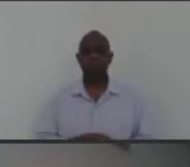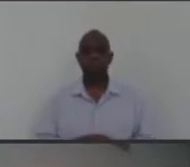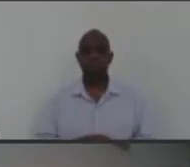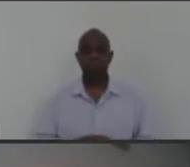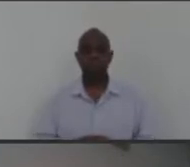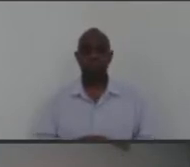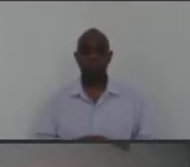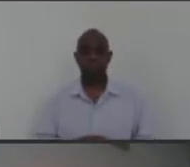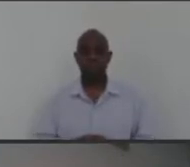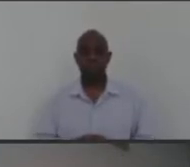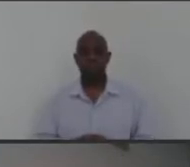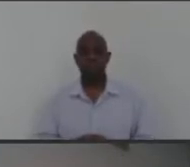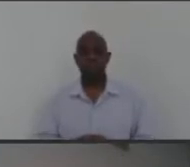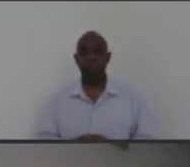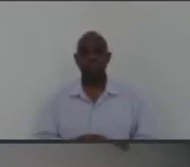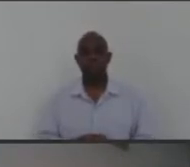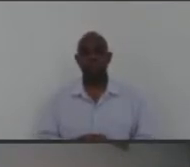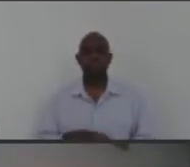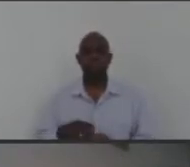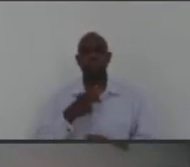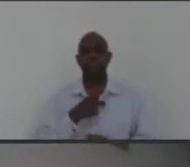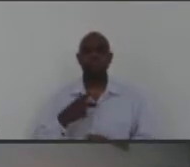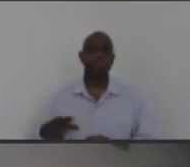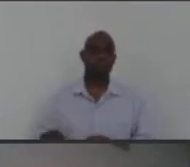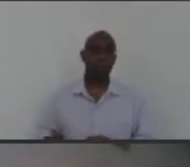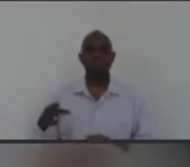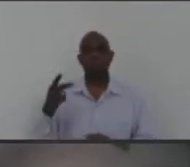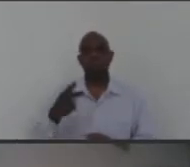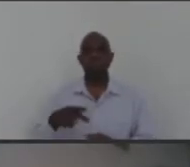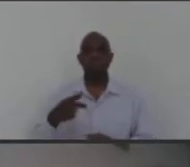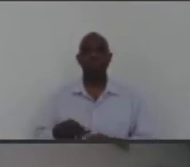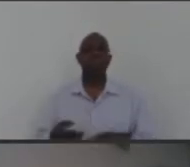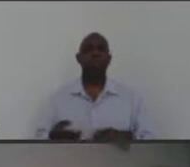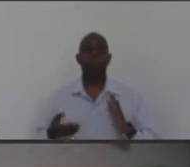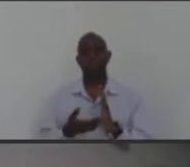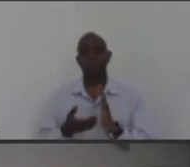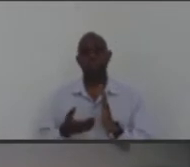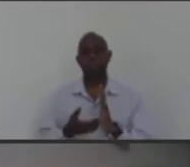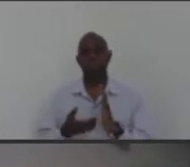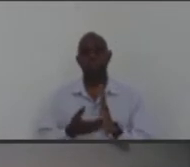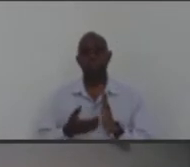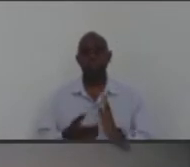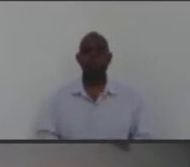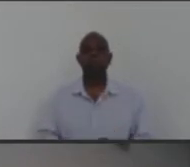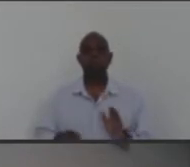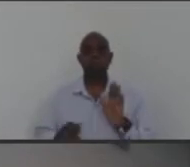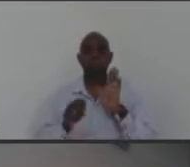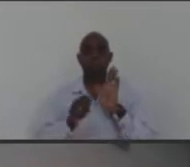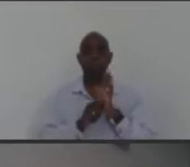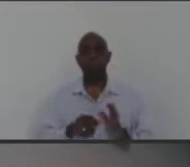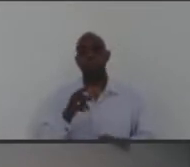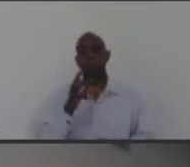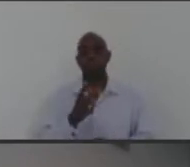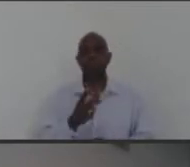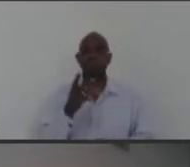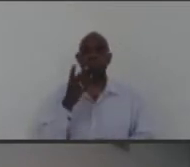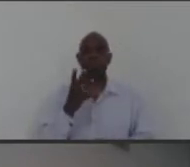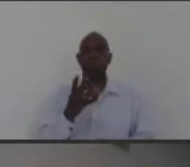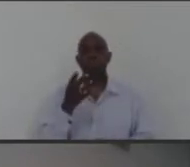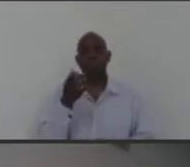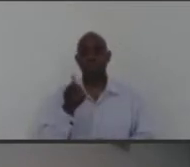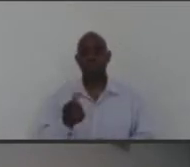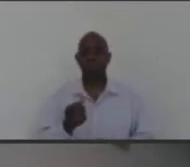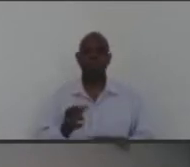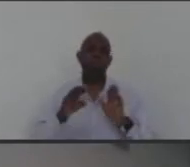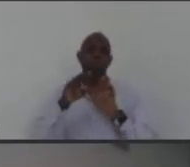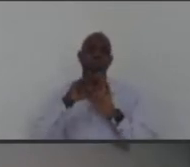Excelentíssimo senhor presidente da Câmara Municipal de Sumaré, pedido de urgência especial, nos termos do artigo 243, seguinte do regimento interno desta casa, requeremos a